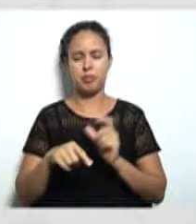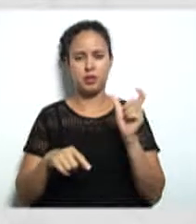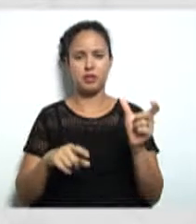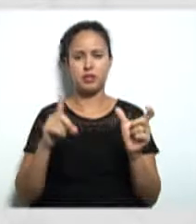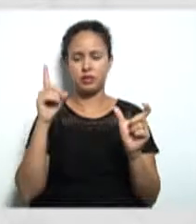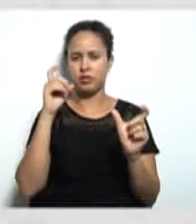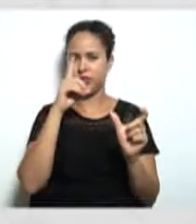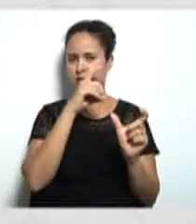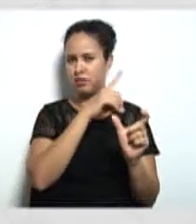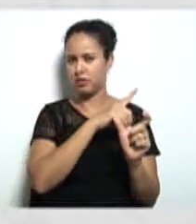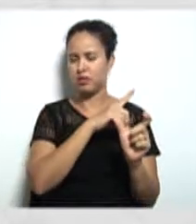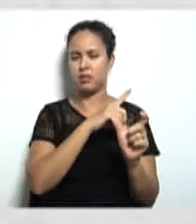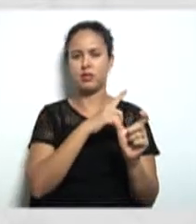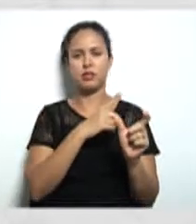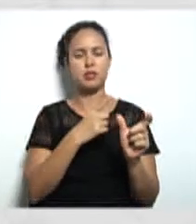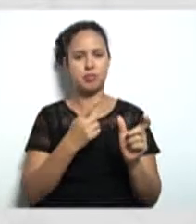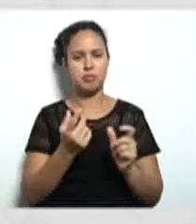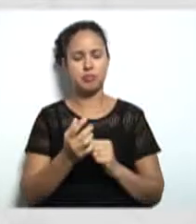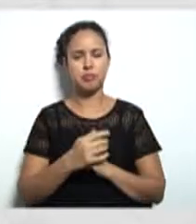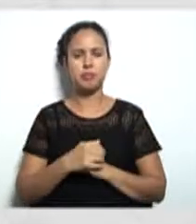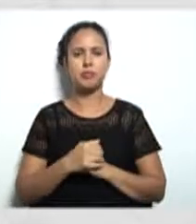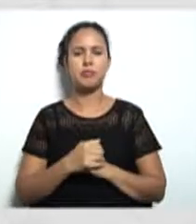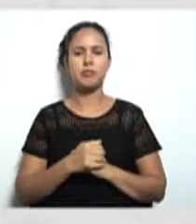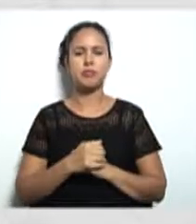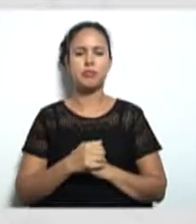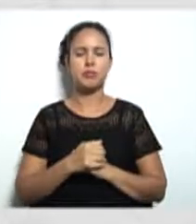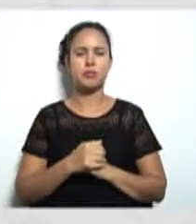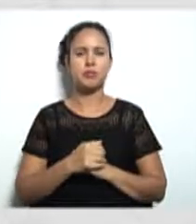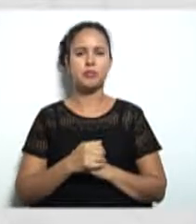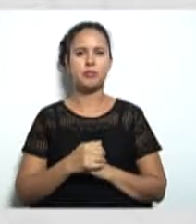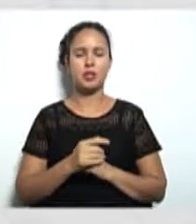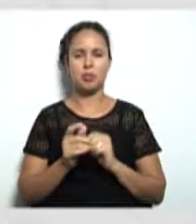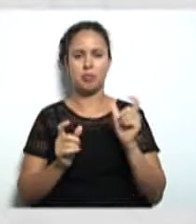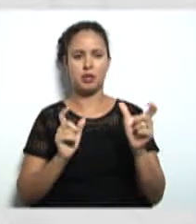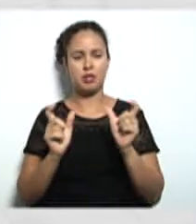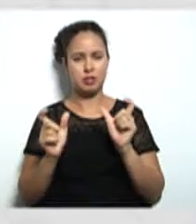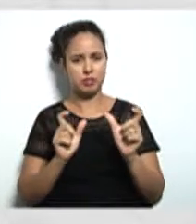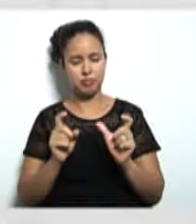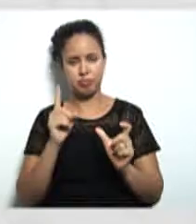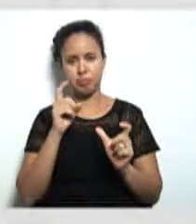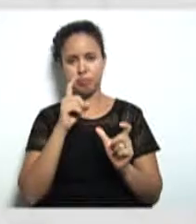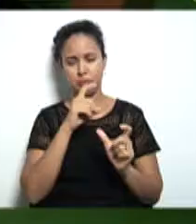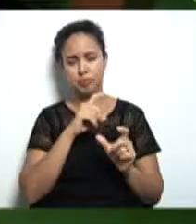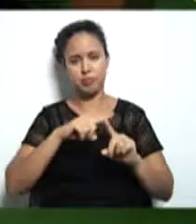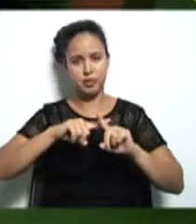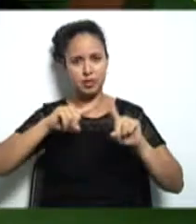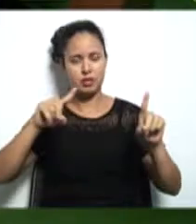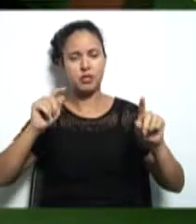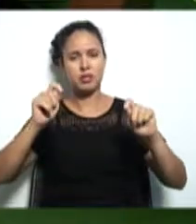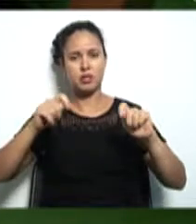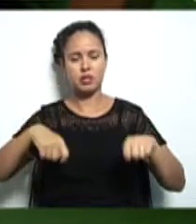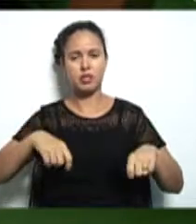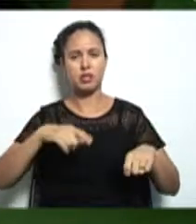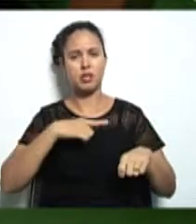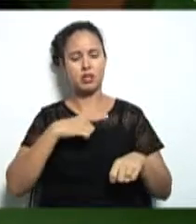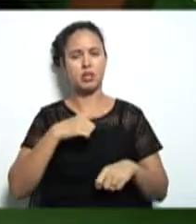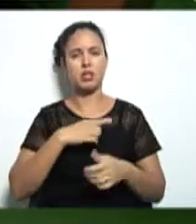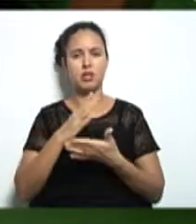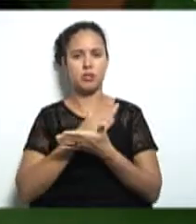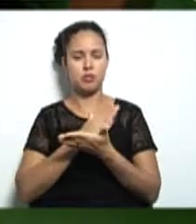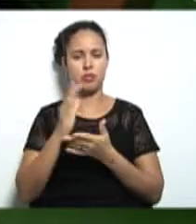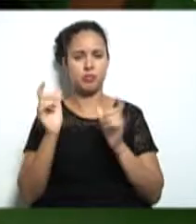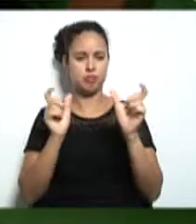Não pode ser paralelepípedo, nem inconstitucionalissimamente, mas ela tem alguns termos